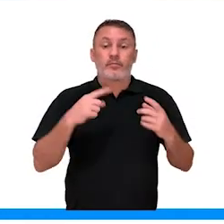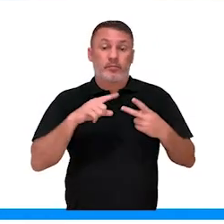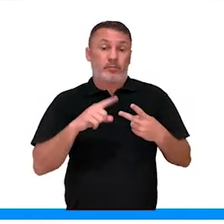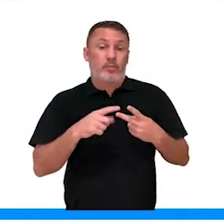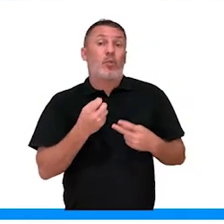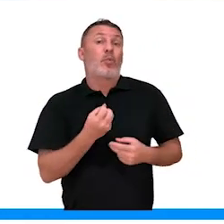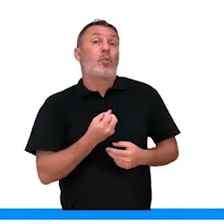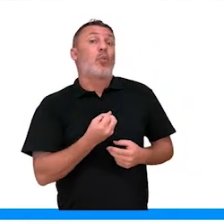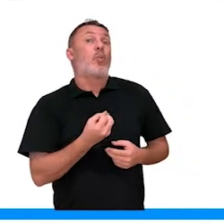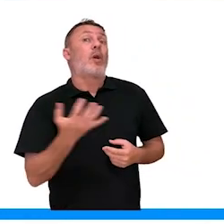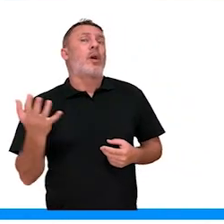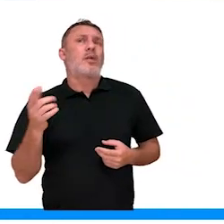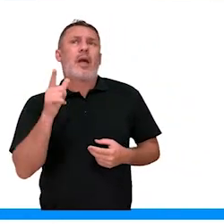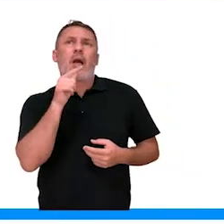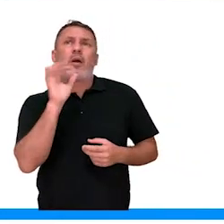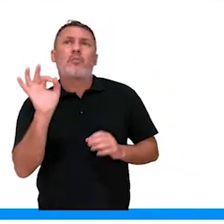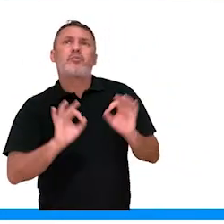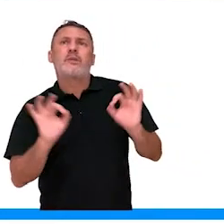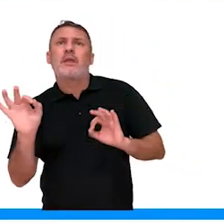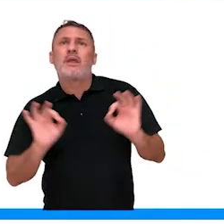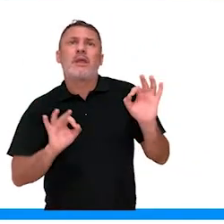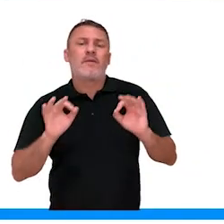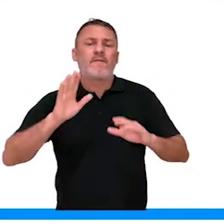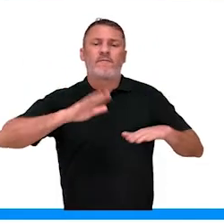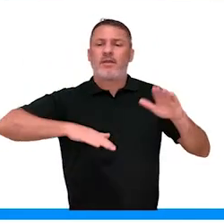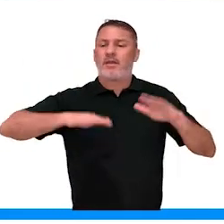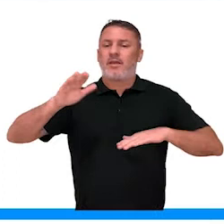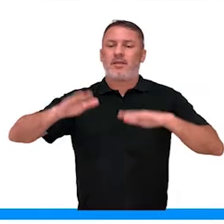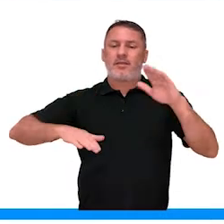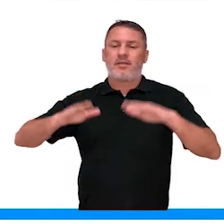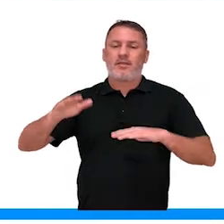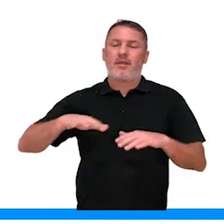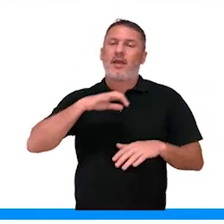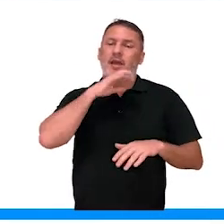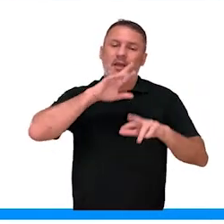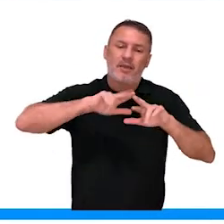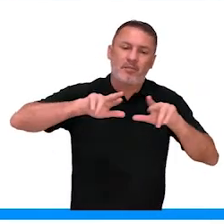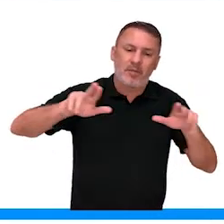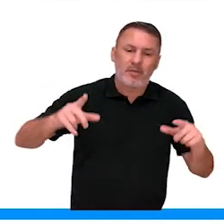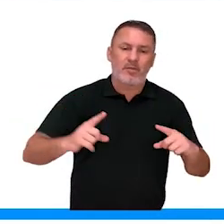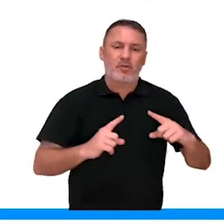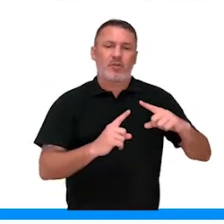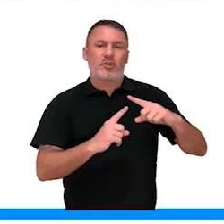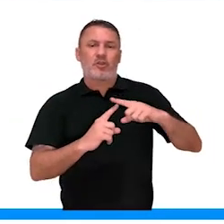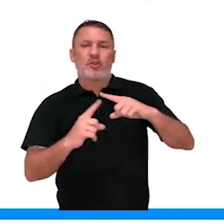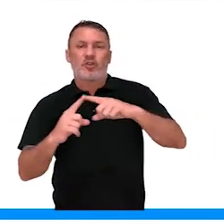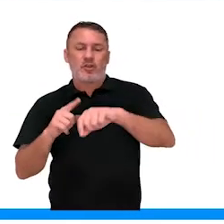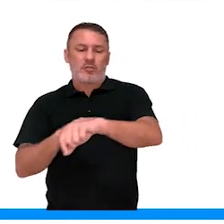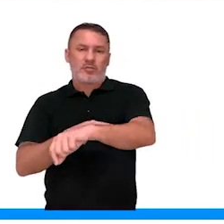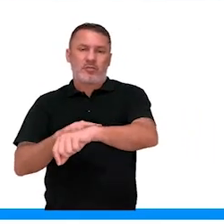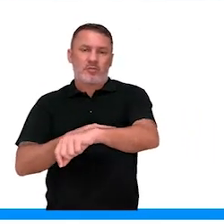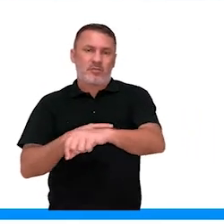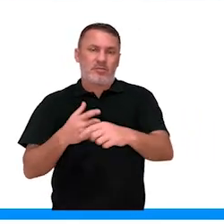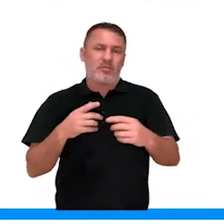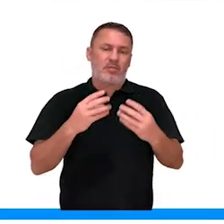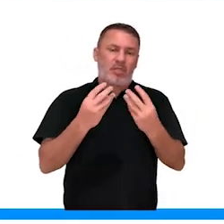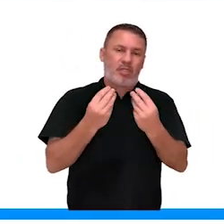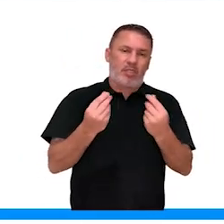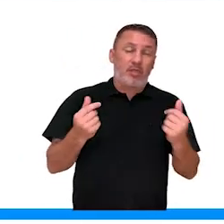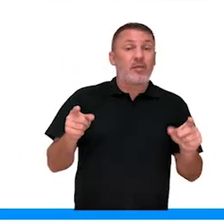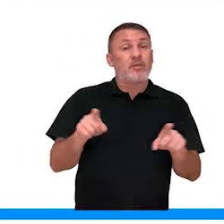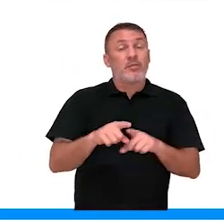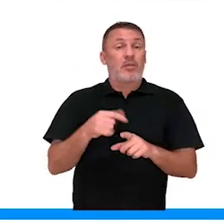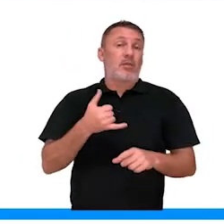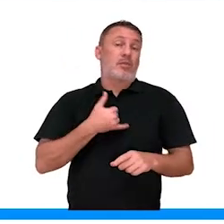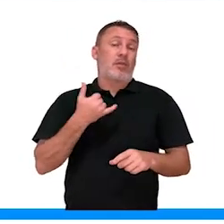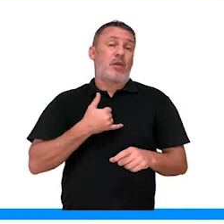a quantidade que ela está no nosso corpo vai variando de acordo com o tecido e de acordo